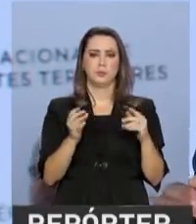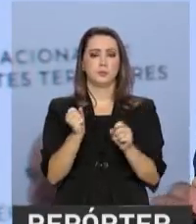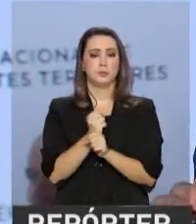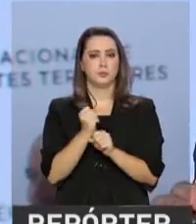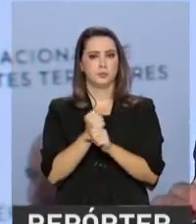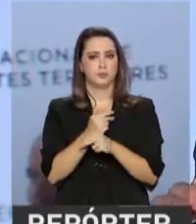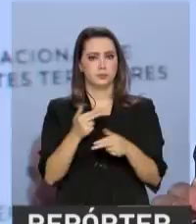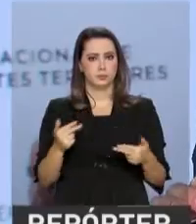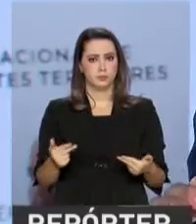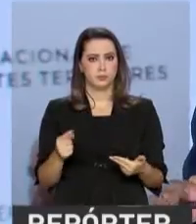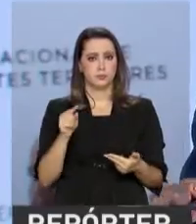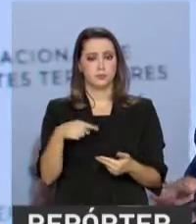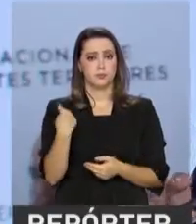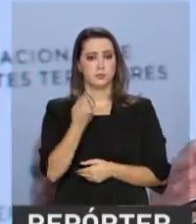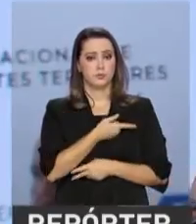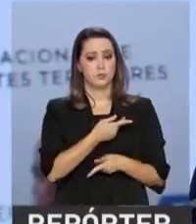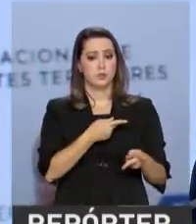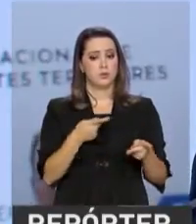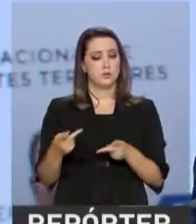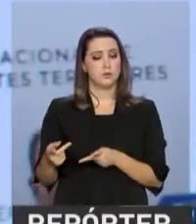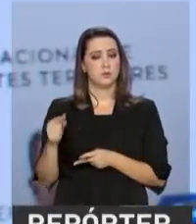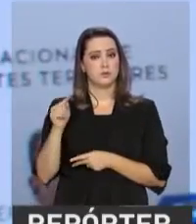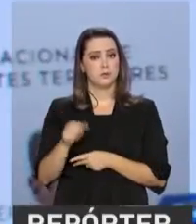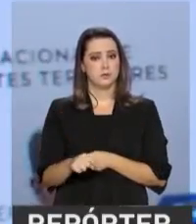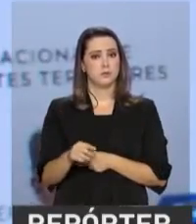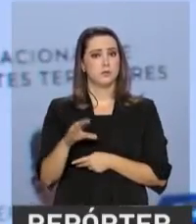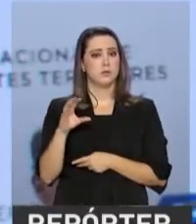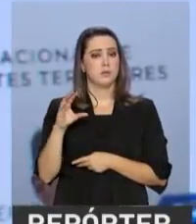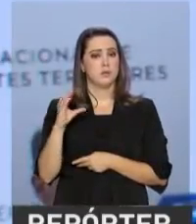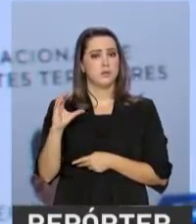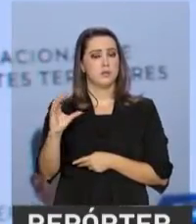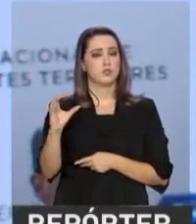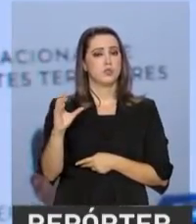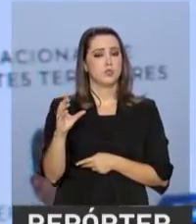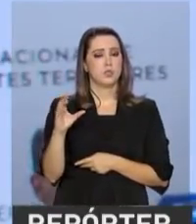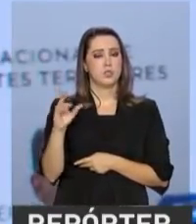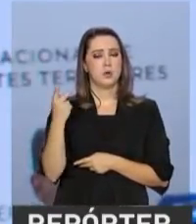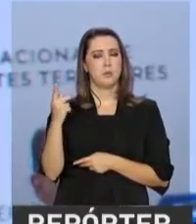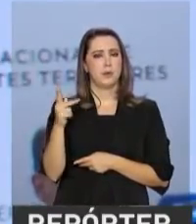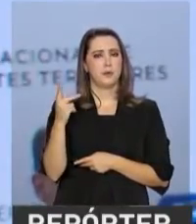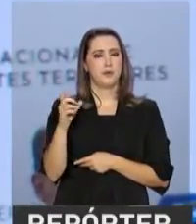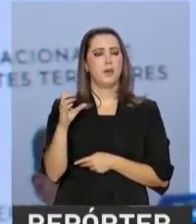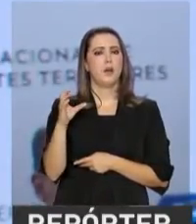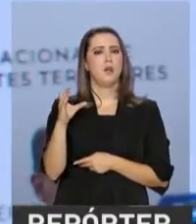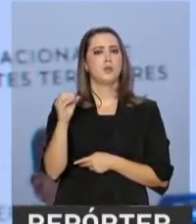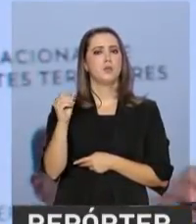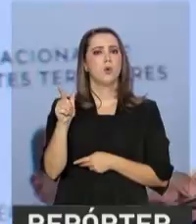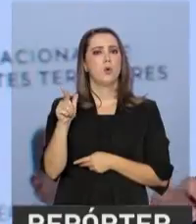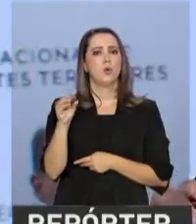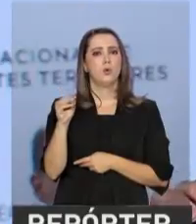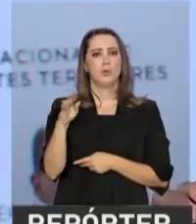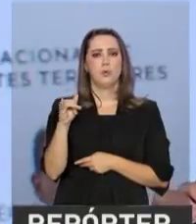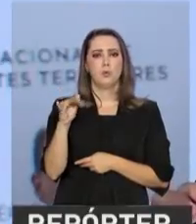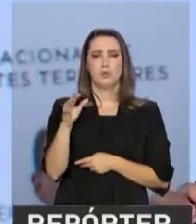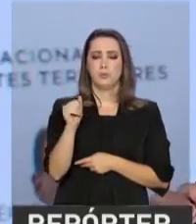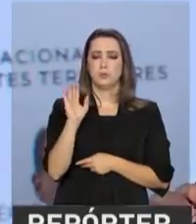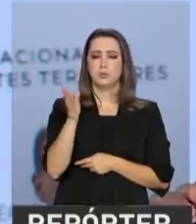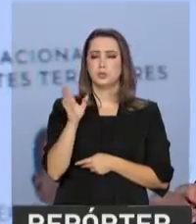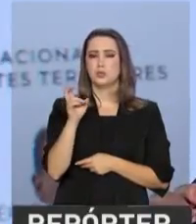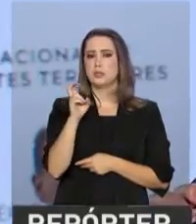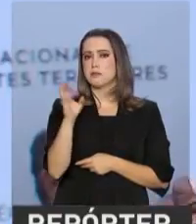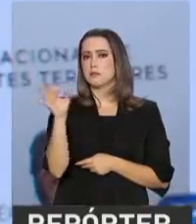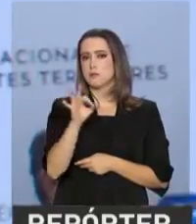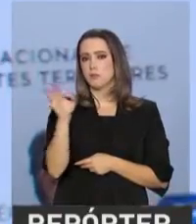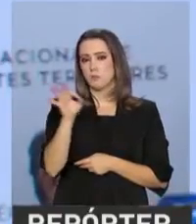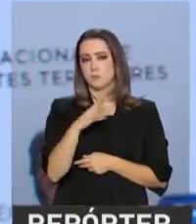estrutura os nossos vizinhos aqui o chile o paraguai a colômbia já estão investindo na faixa de 5%